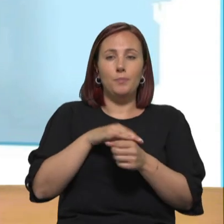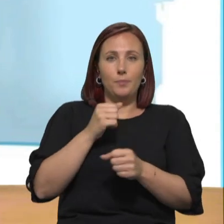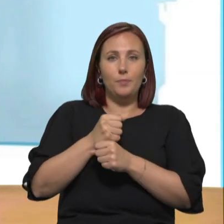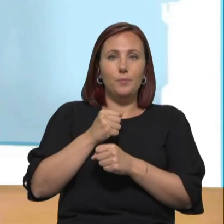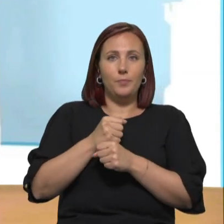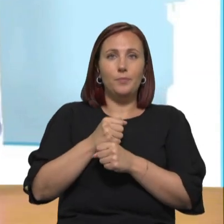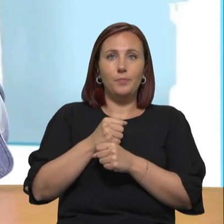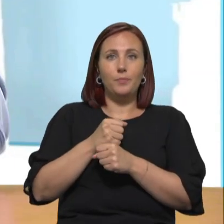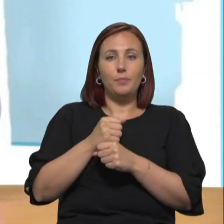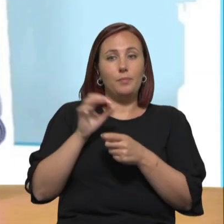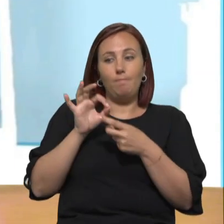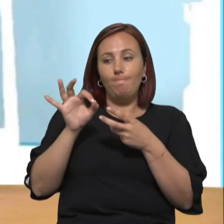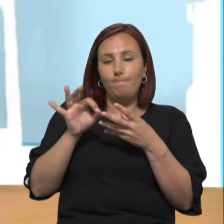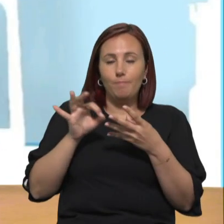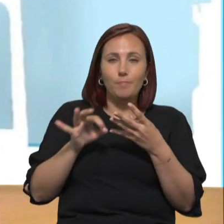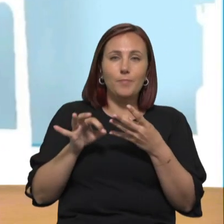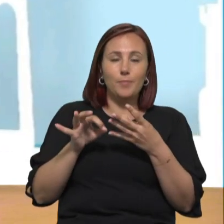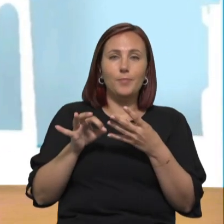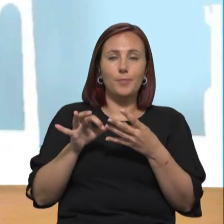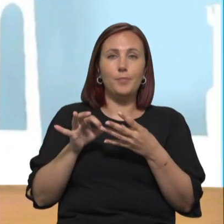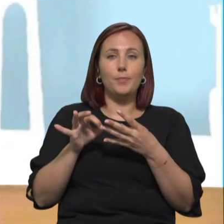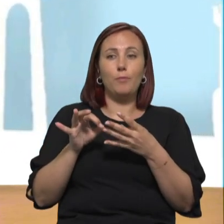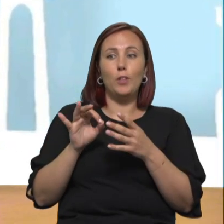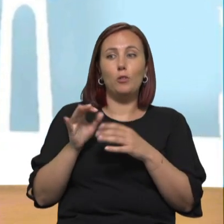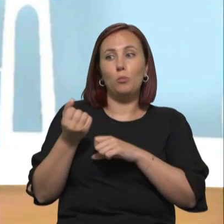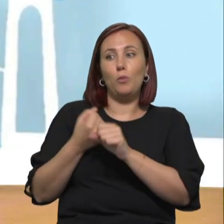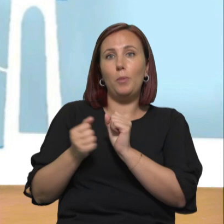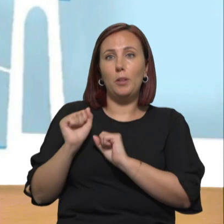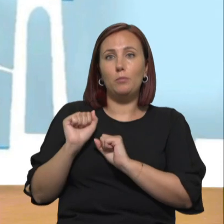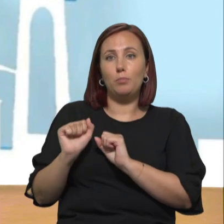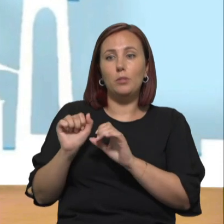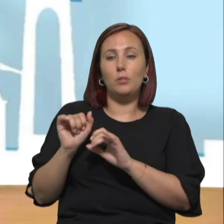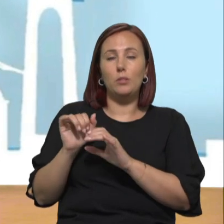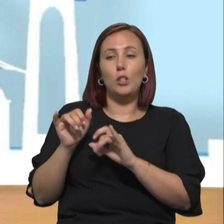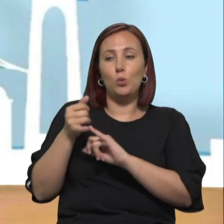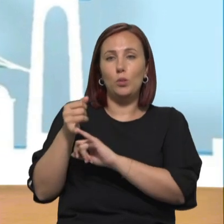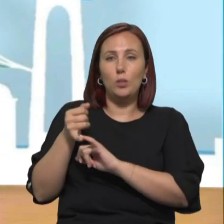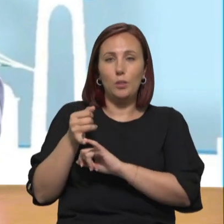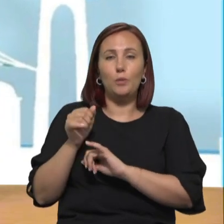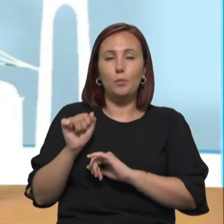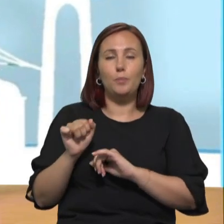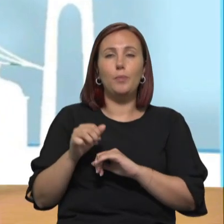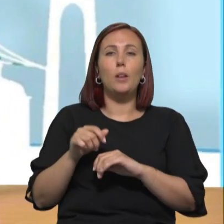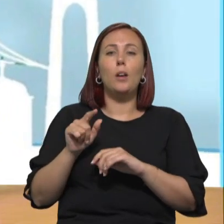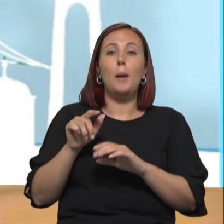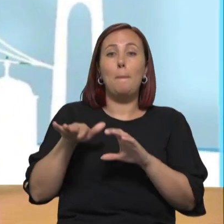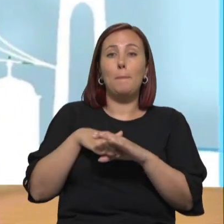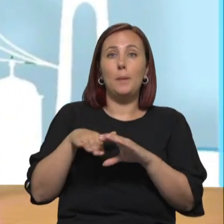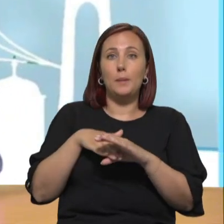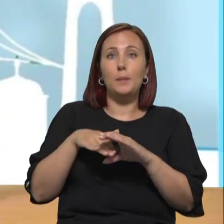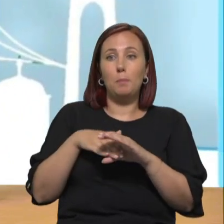das características da matriz do nosso movimento, é para que participem da